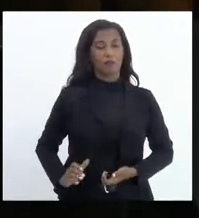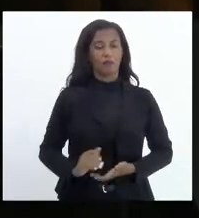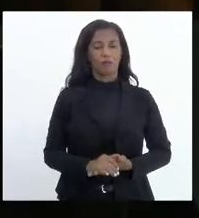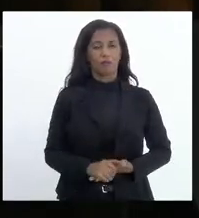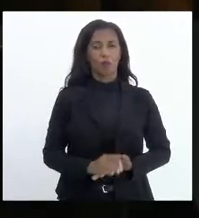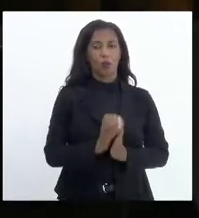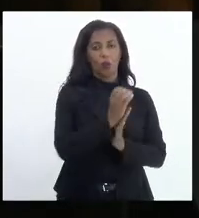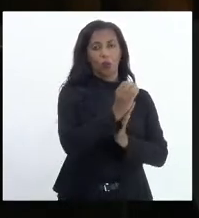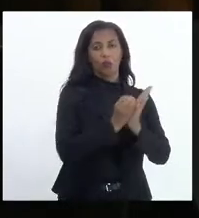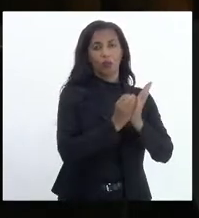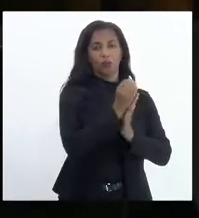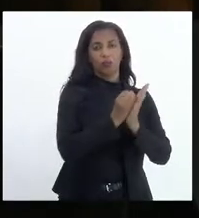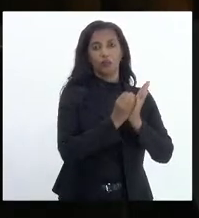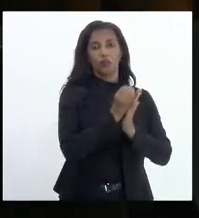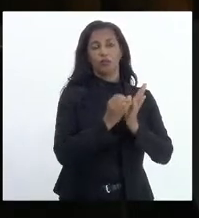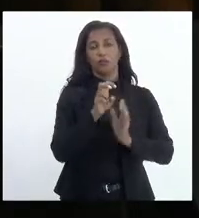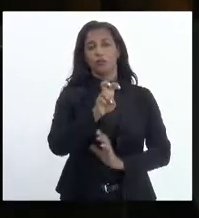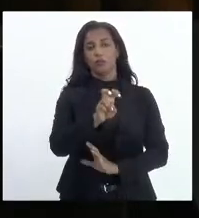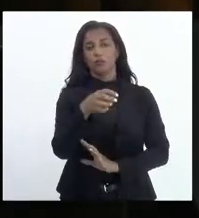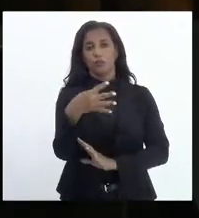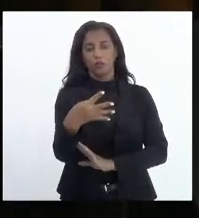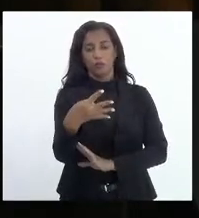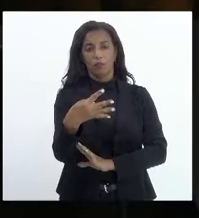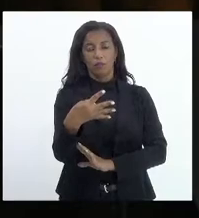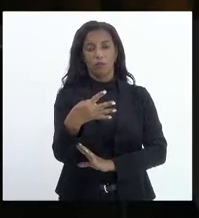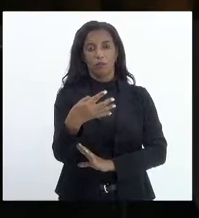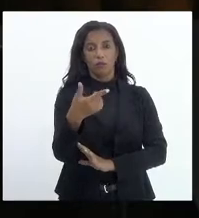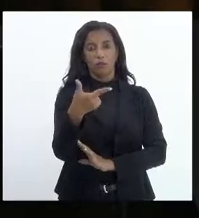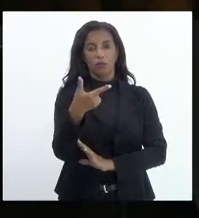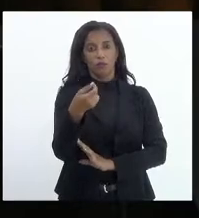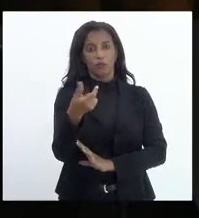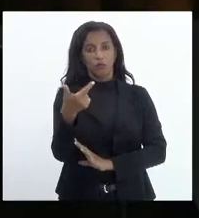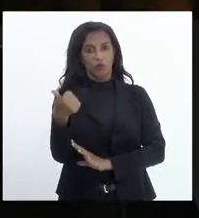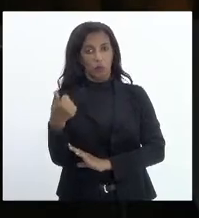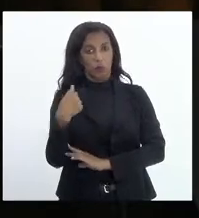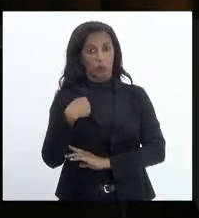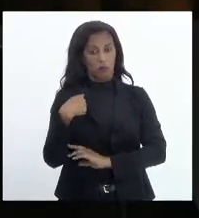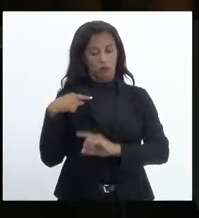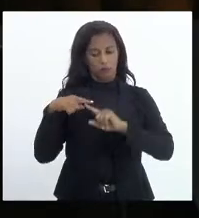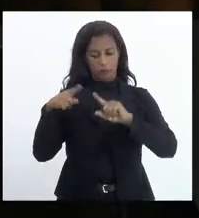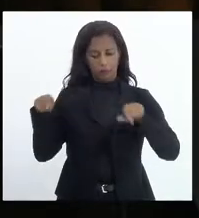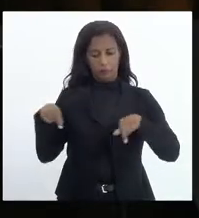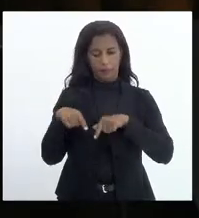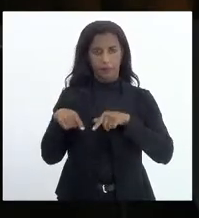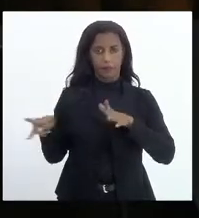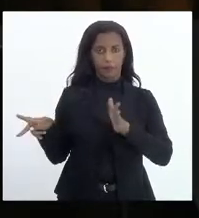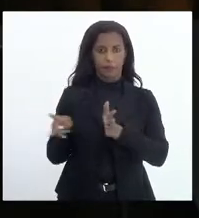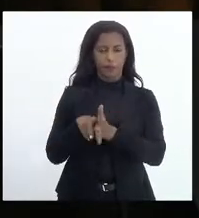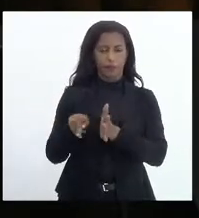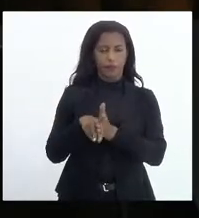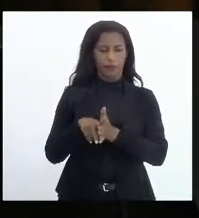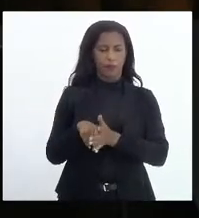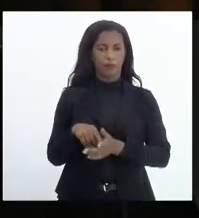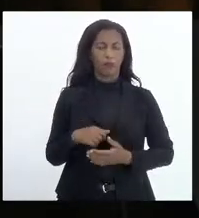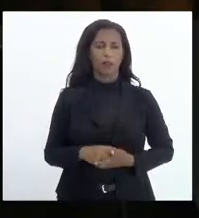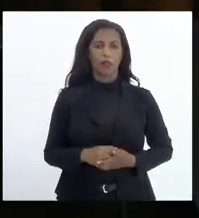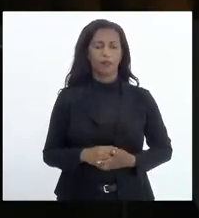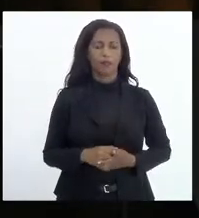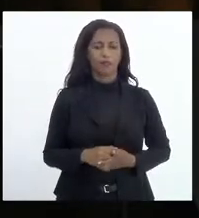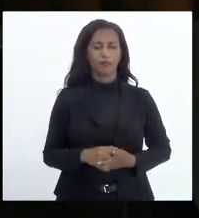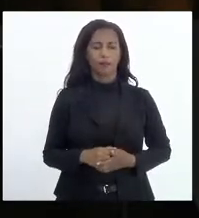a rua Fiesta 54 de 2021 do meu gabinete e para que Ele